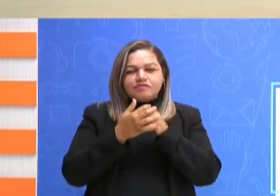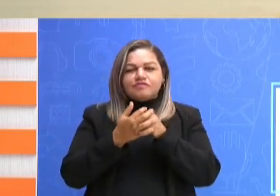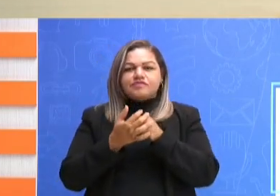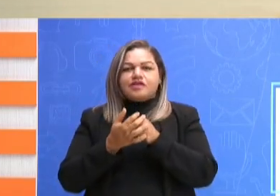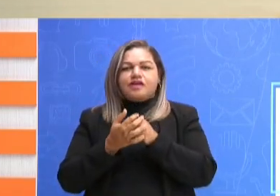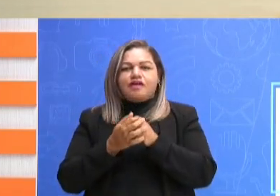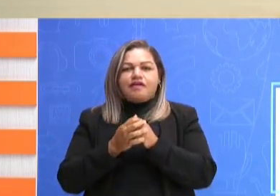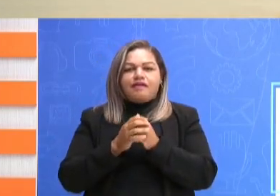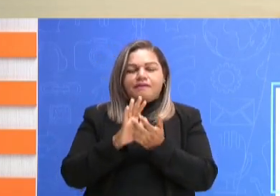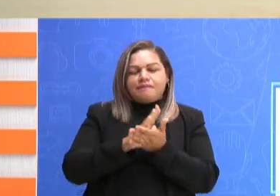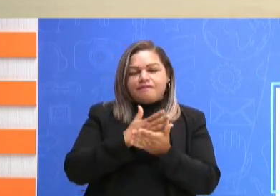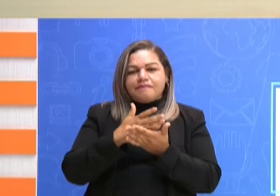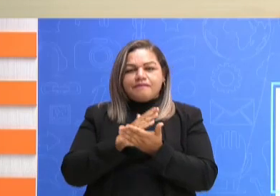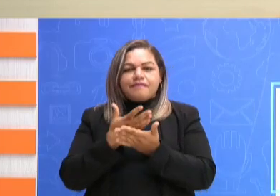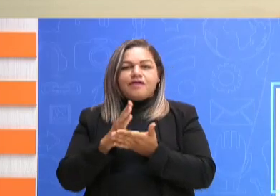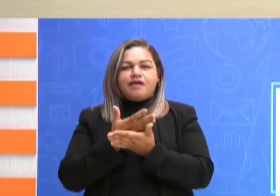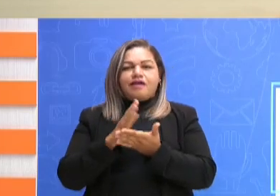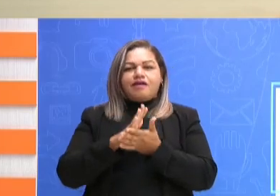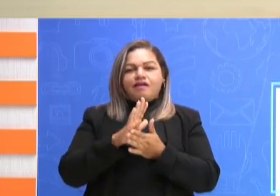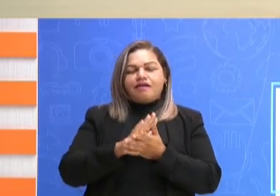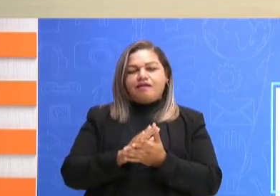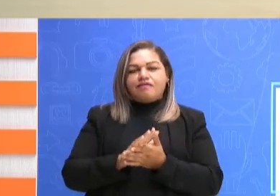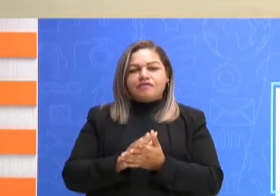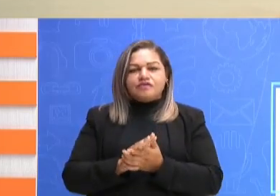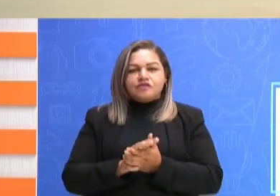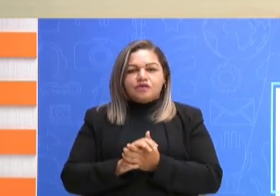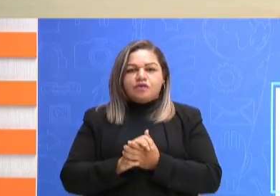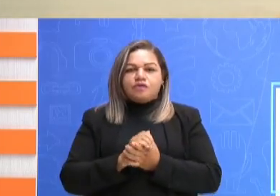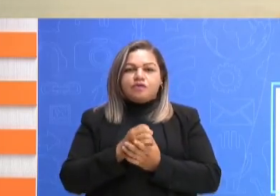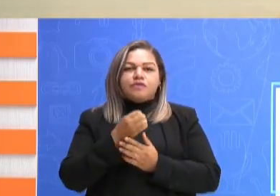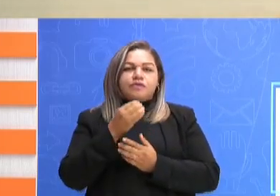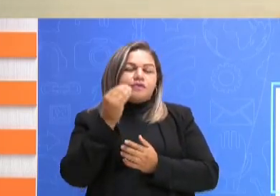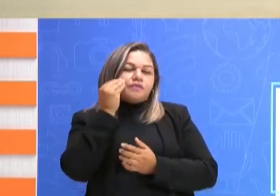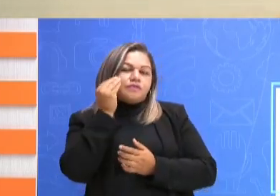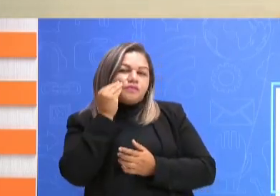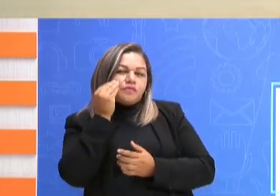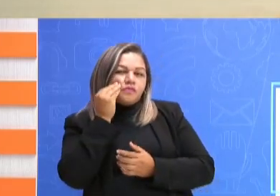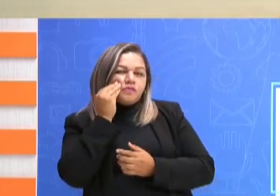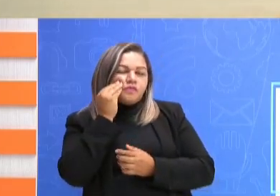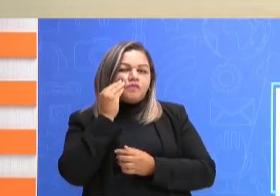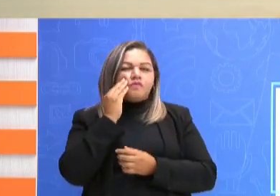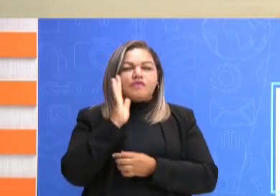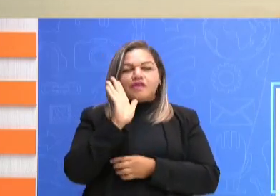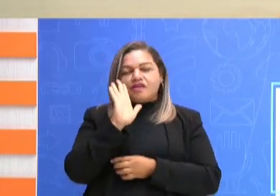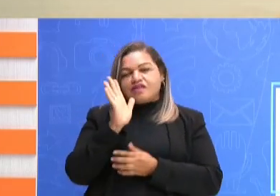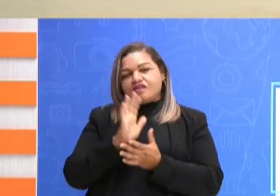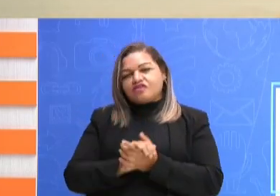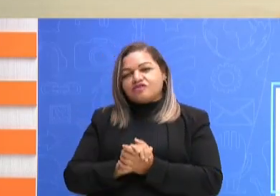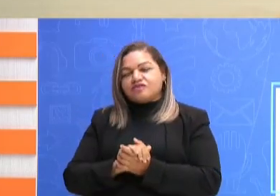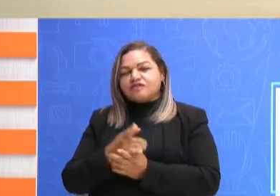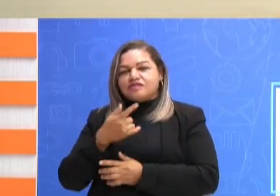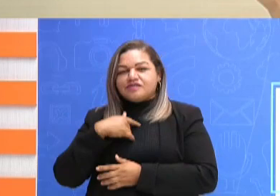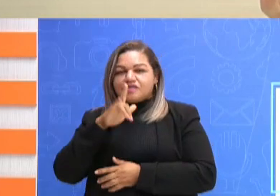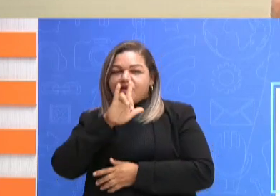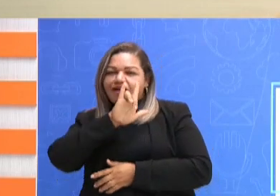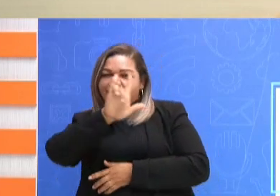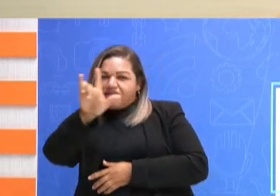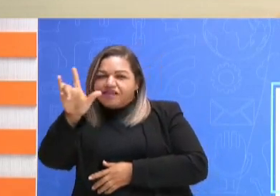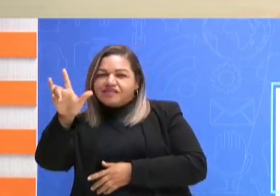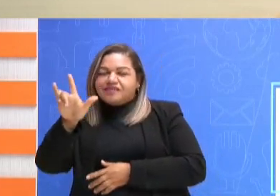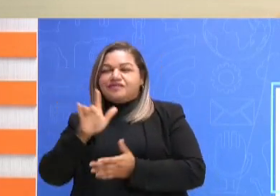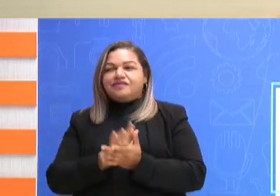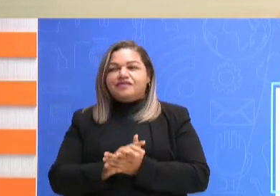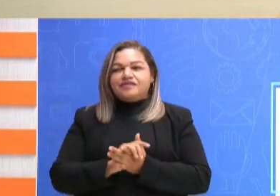pode abraçá-la de várias formas, inclusive, como eu tenho feito com a minha, o beijo e dizendo de distante: mãe, eu te amo, sem a